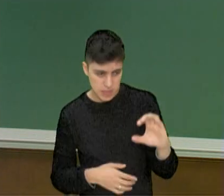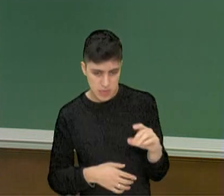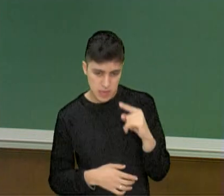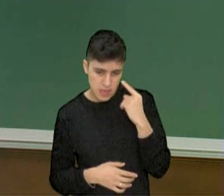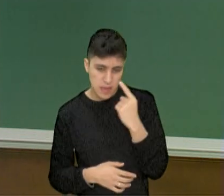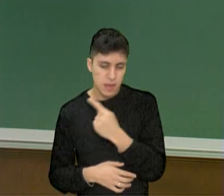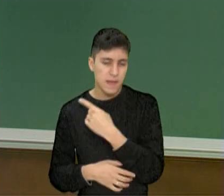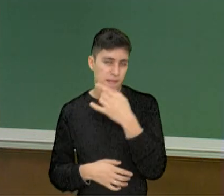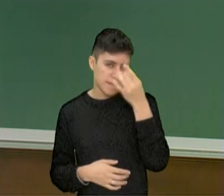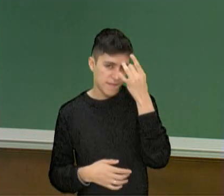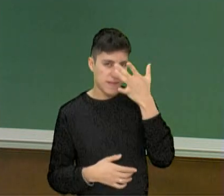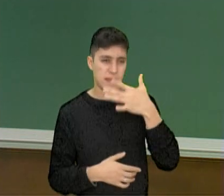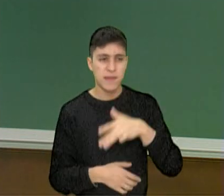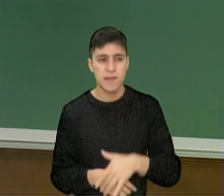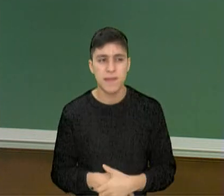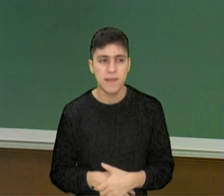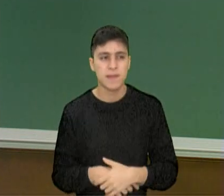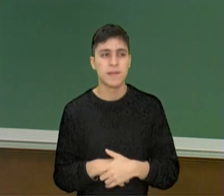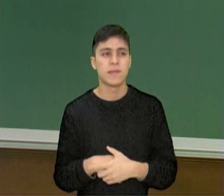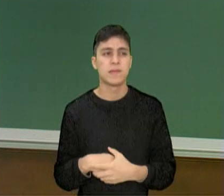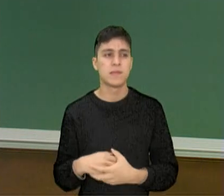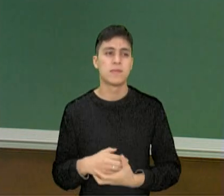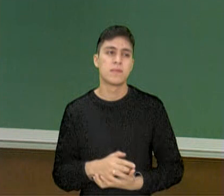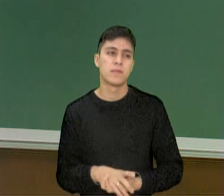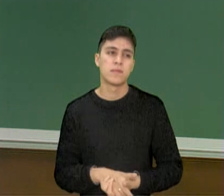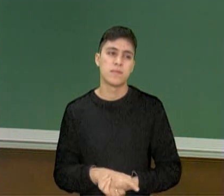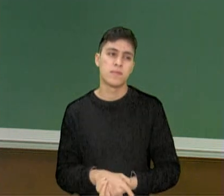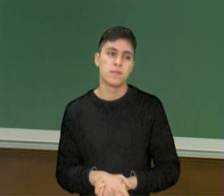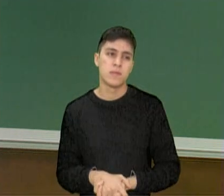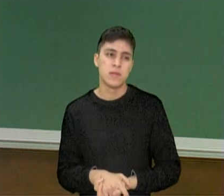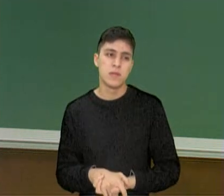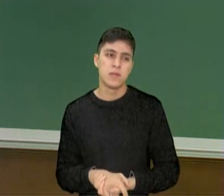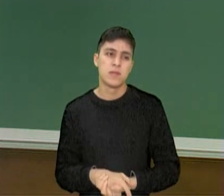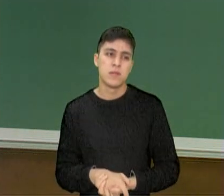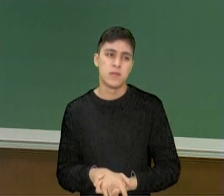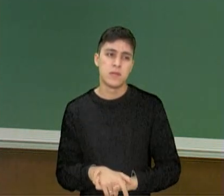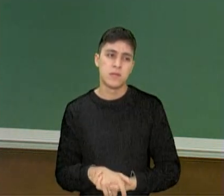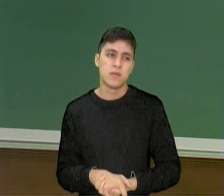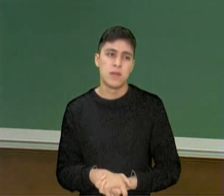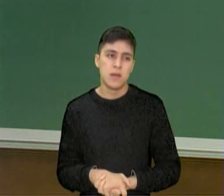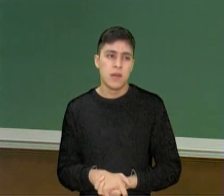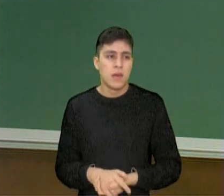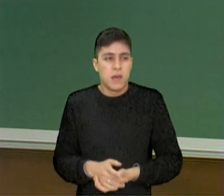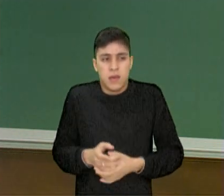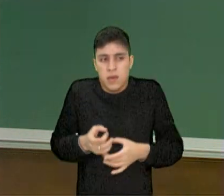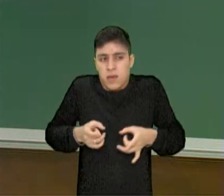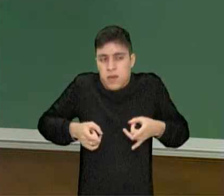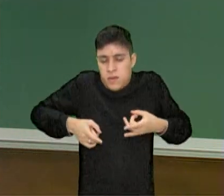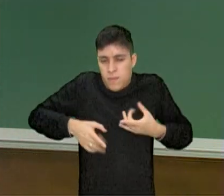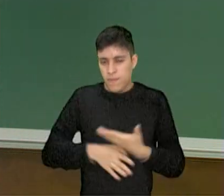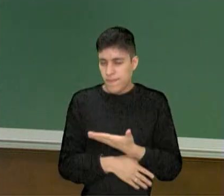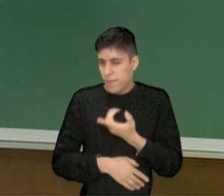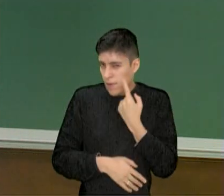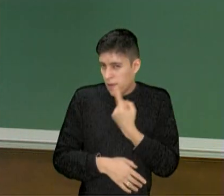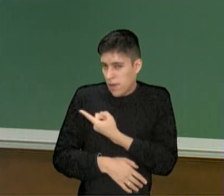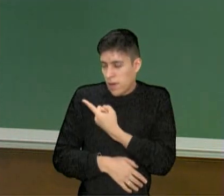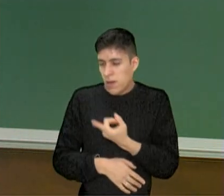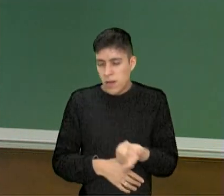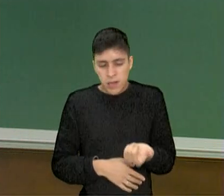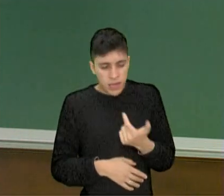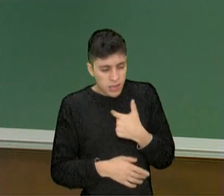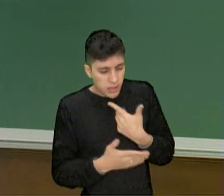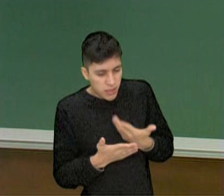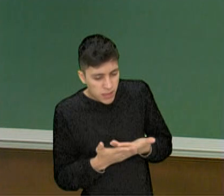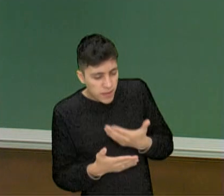está fácil. Eu estudei meios de ajudar meu planeta. Já está até prontinho aqui, né? Eu